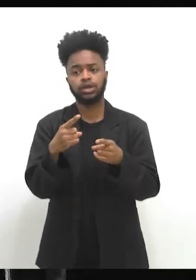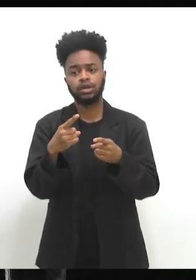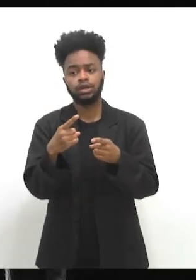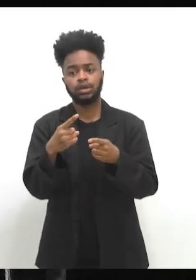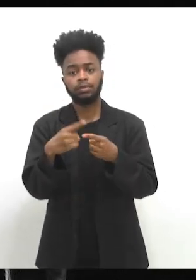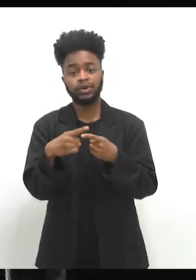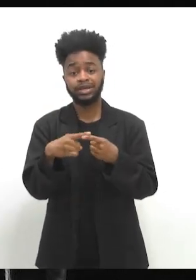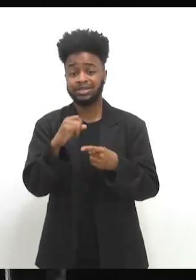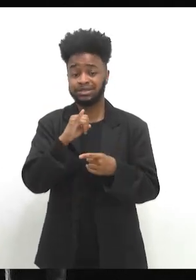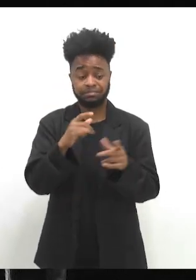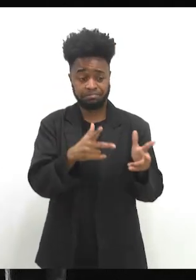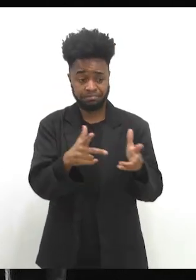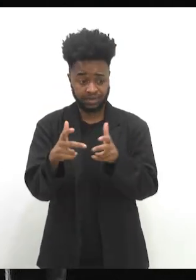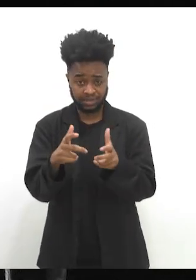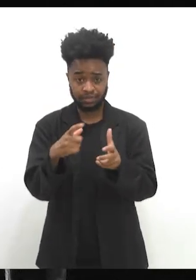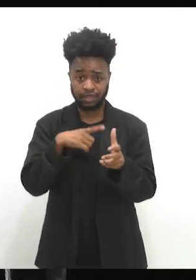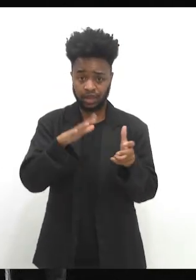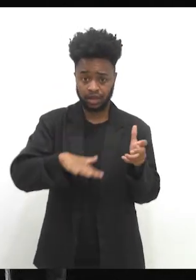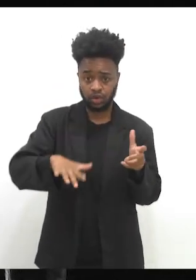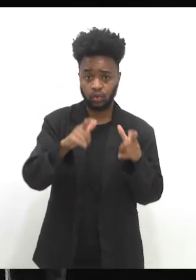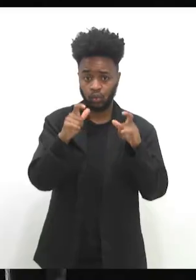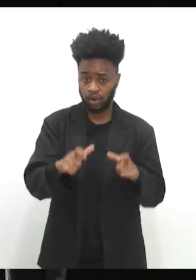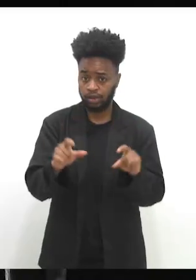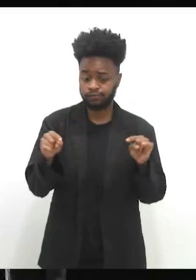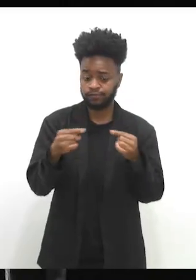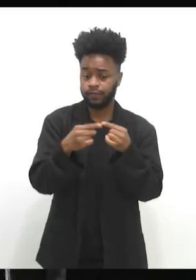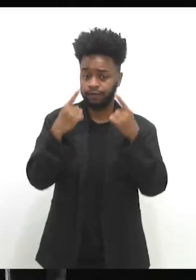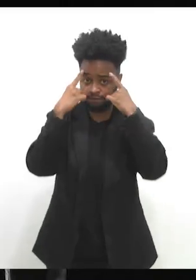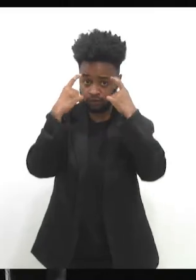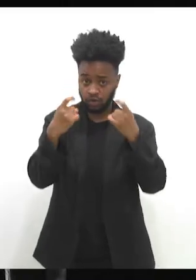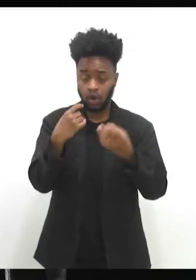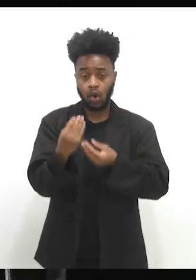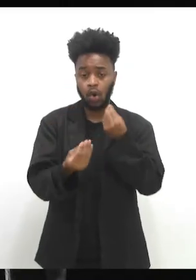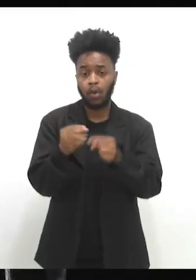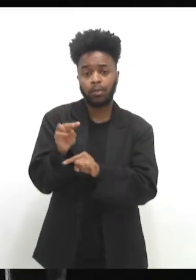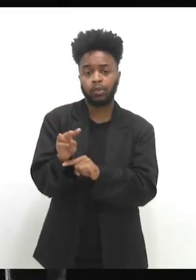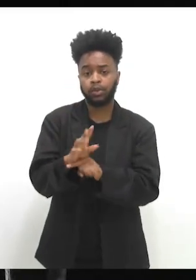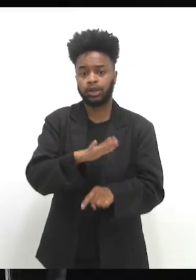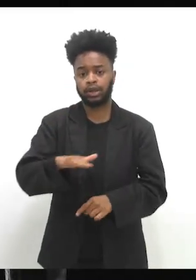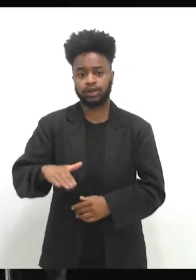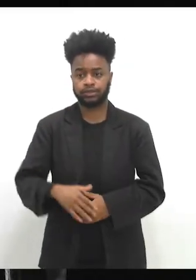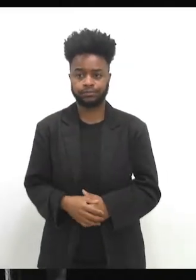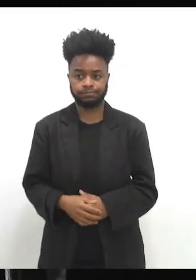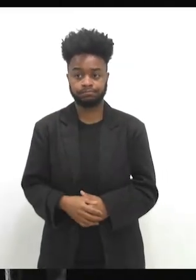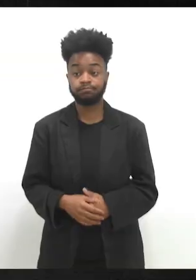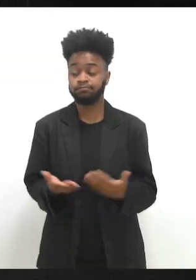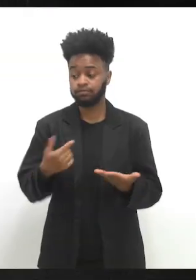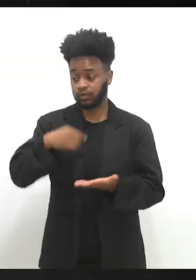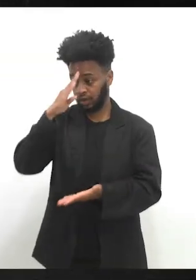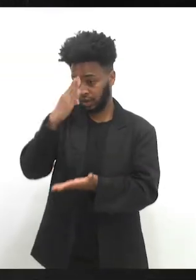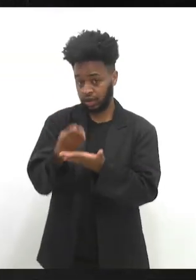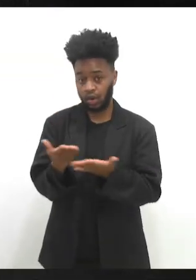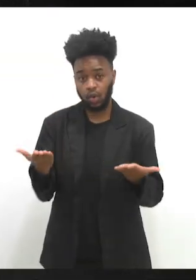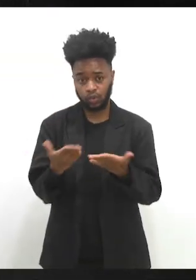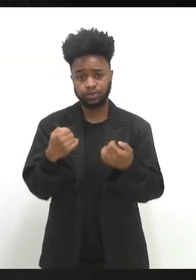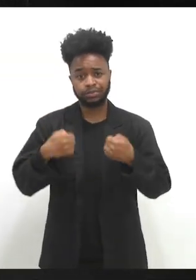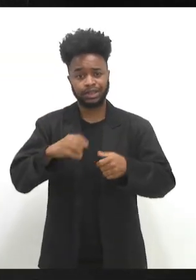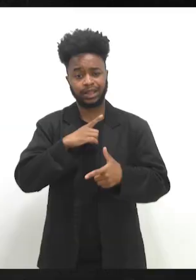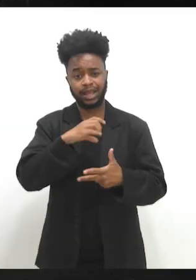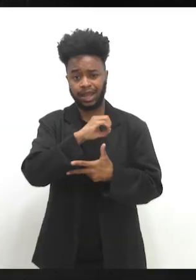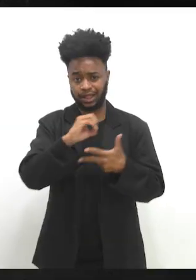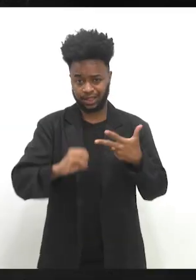quando eles reconhecem que há esse ambiente, esse contexto de violência, para poder tirar e proteger o filho. Eu acho que hoje em dia devia ter um